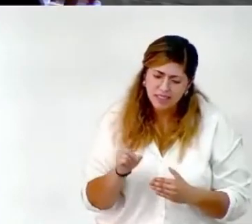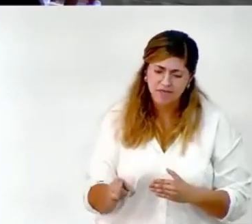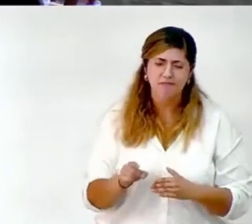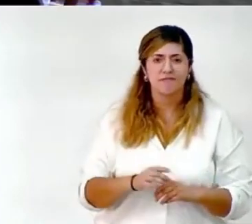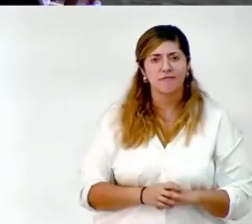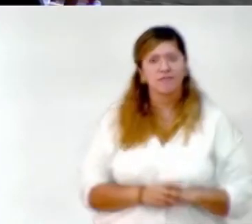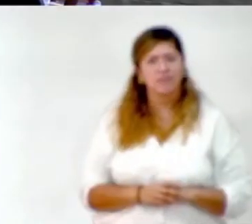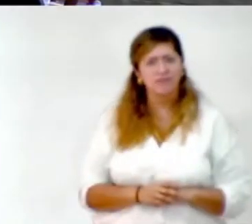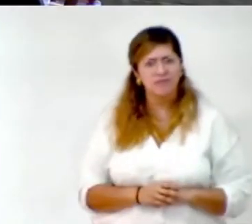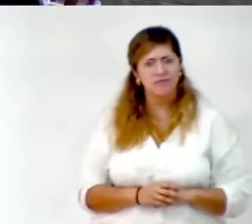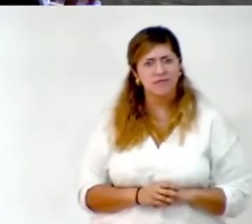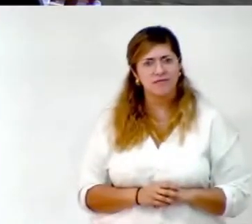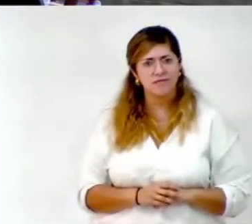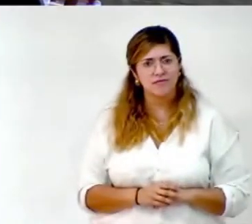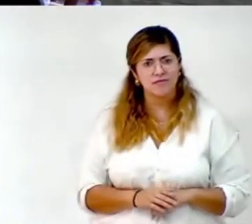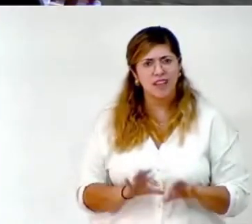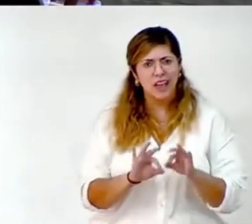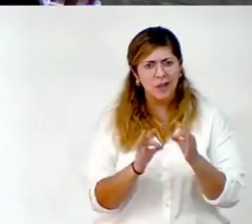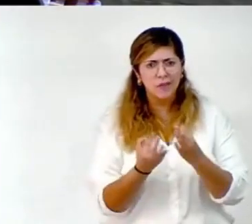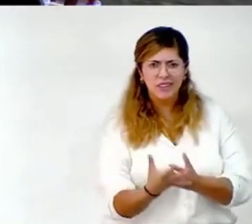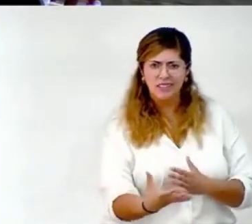vocês.